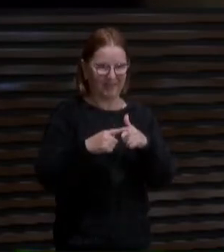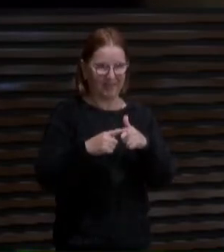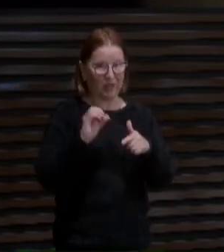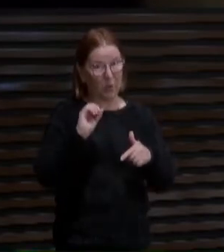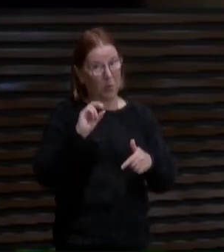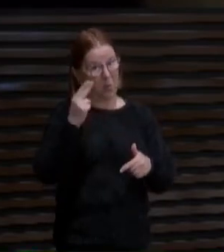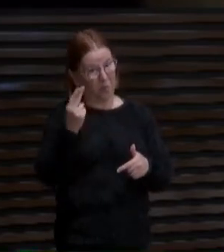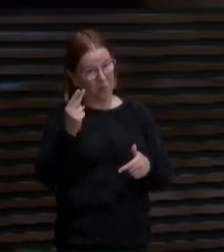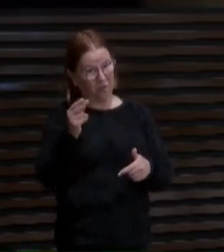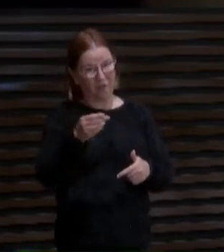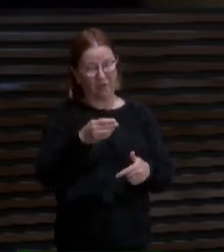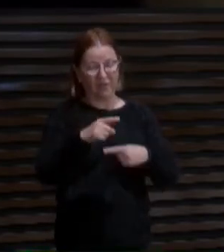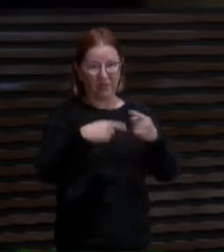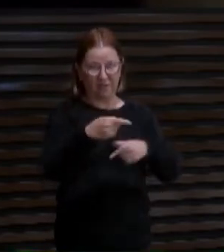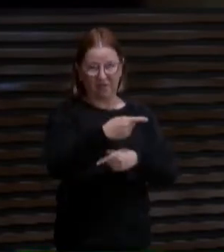infartando